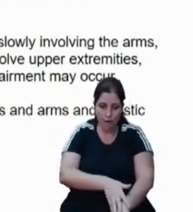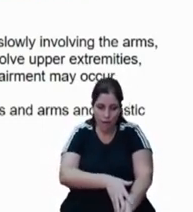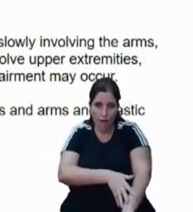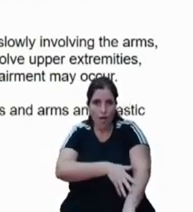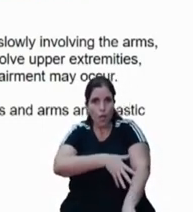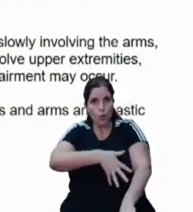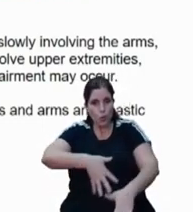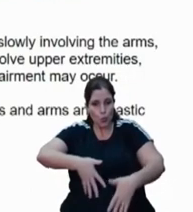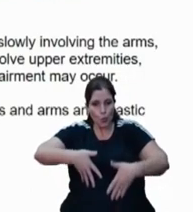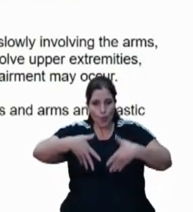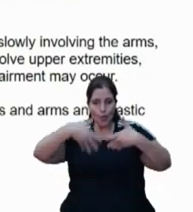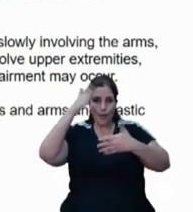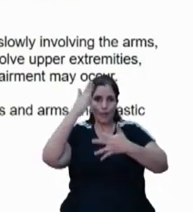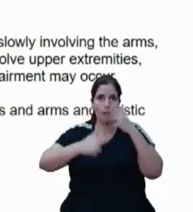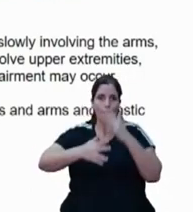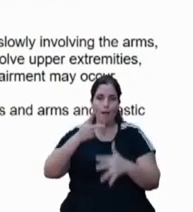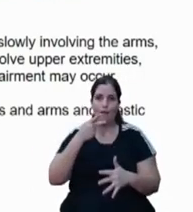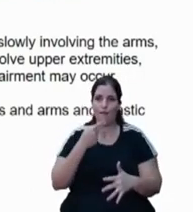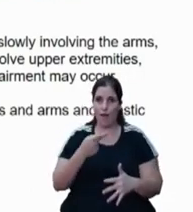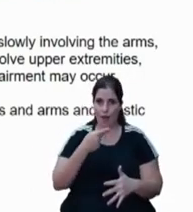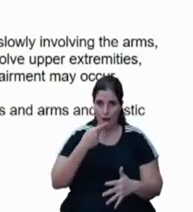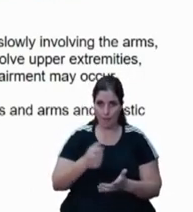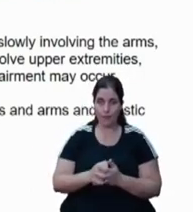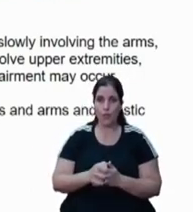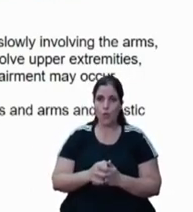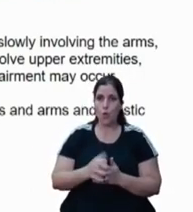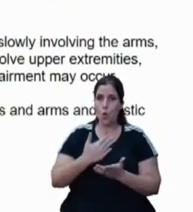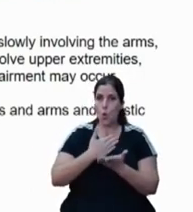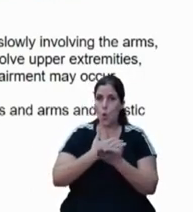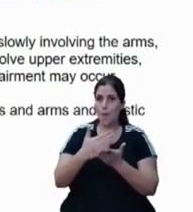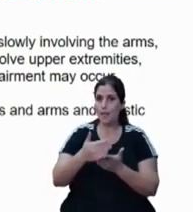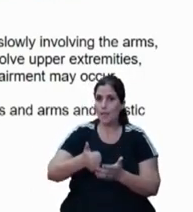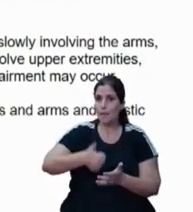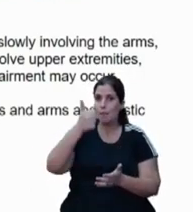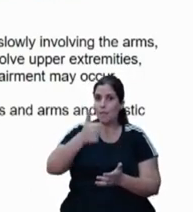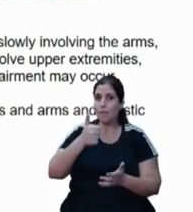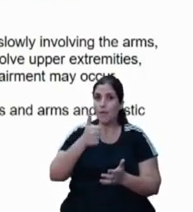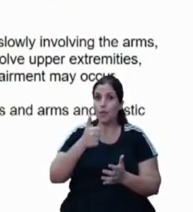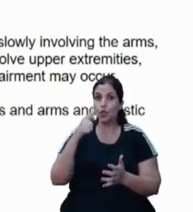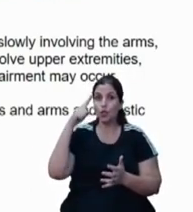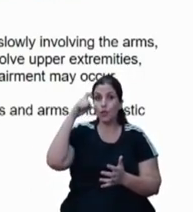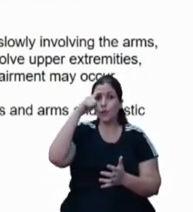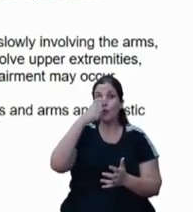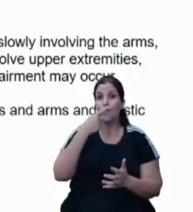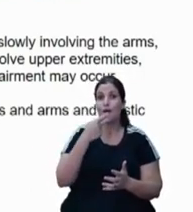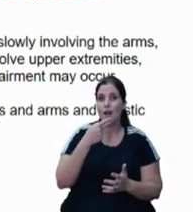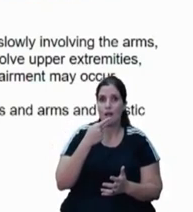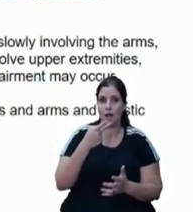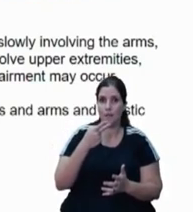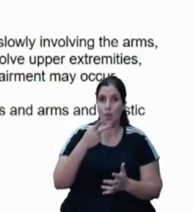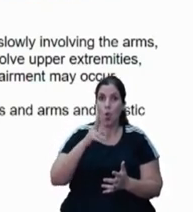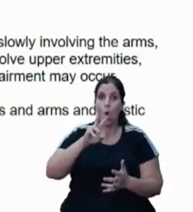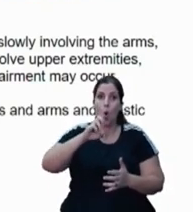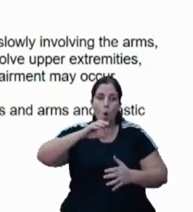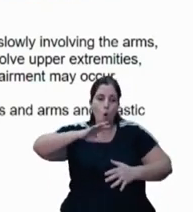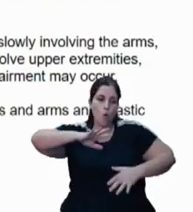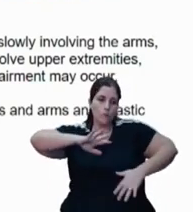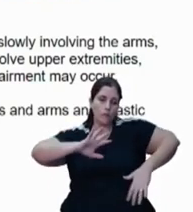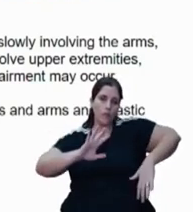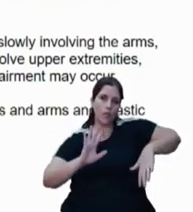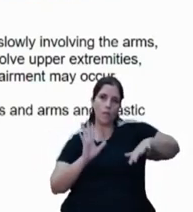deglutição. Ocasionalmente, os sintomas começam primeiro com uma fala arrastada ou envolvimento dos braços, e só mais tarde acometem